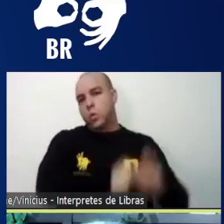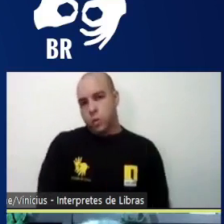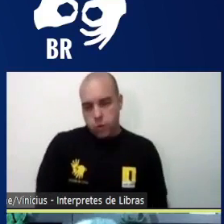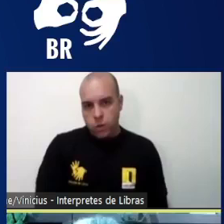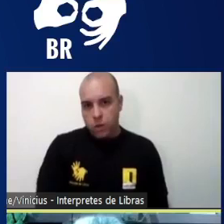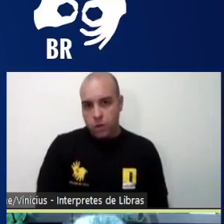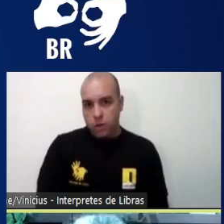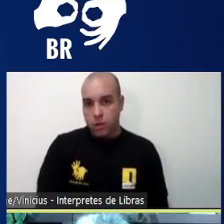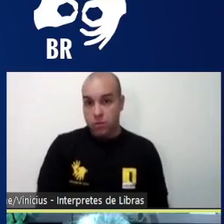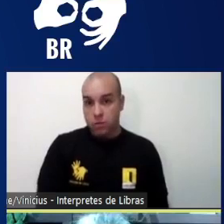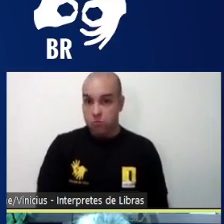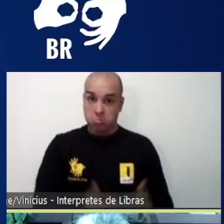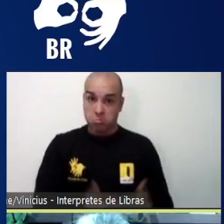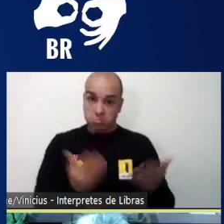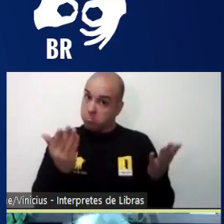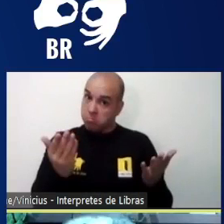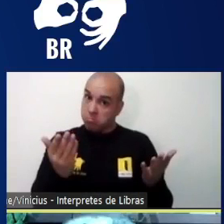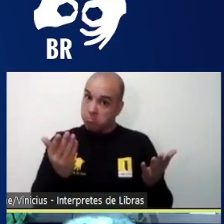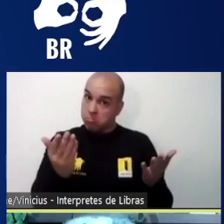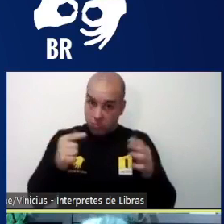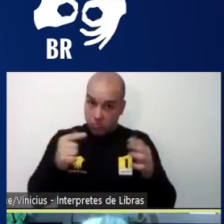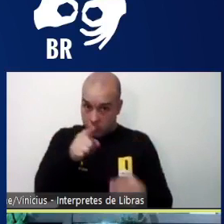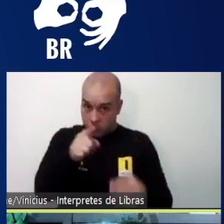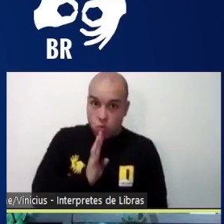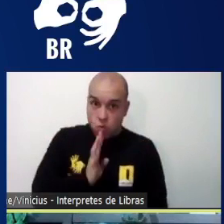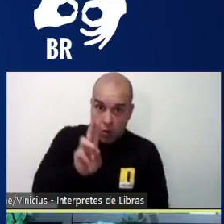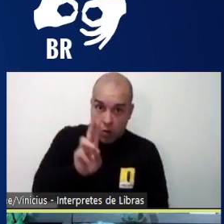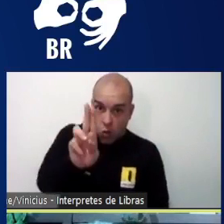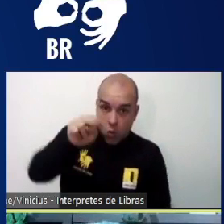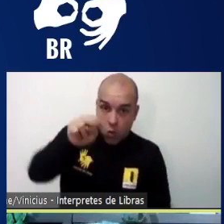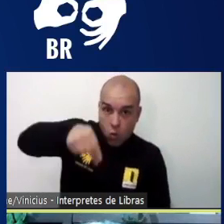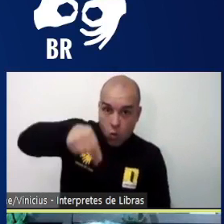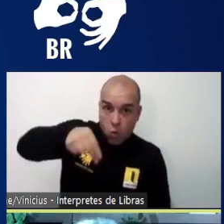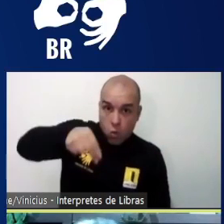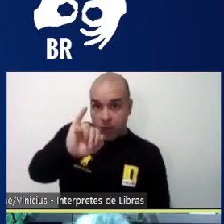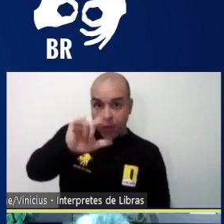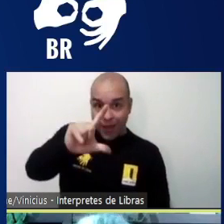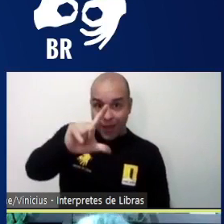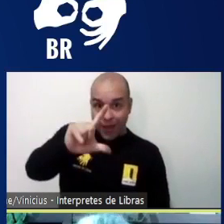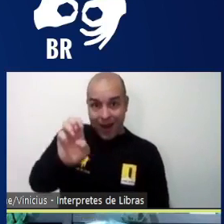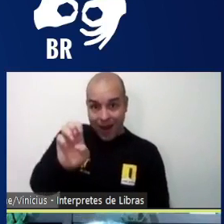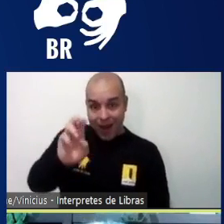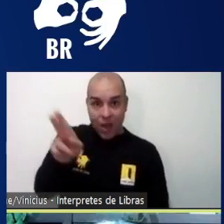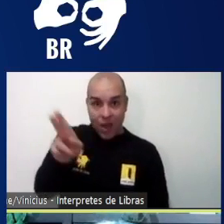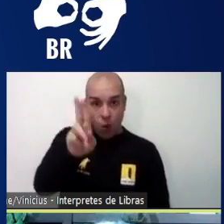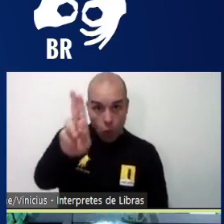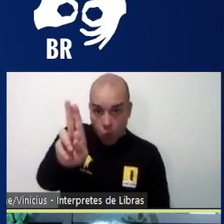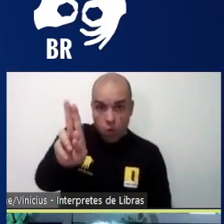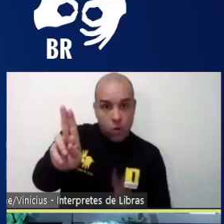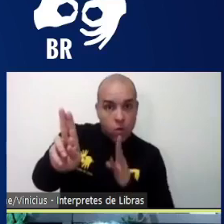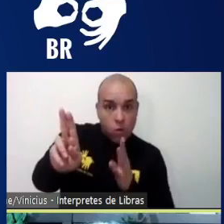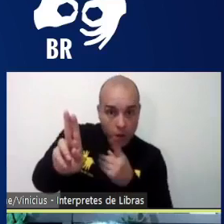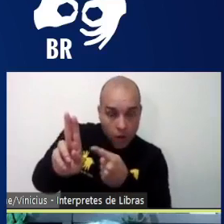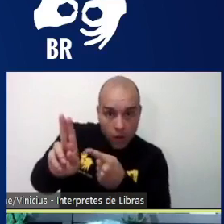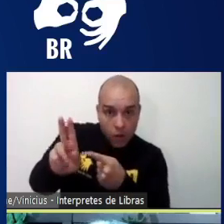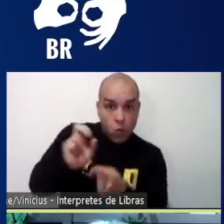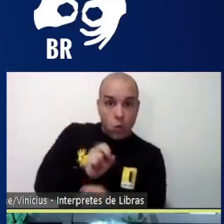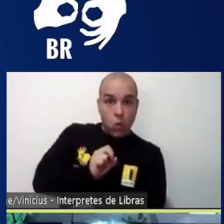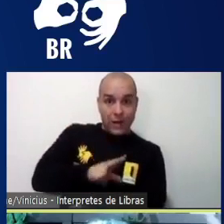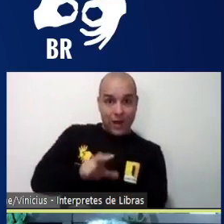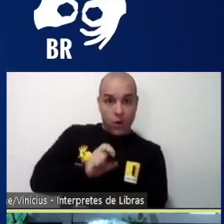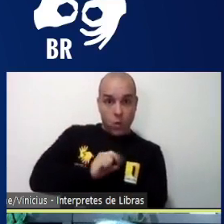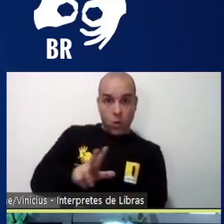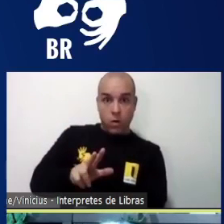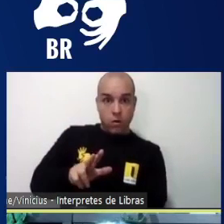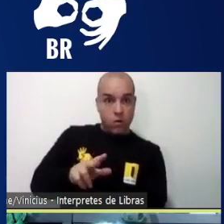Convido vocês a conhecer um pouco da Unileu. Quem sabe a gente possa contribuir de alguma forma. Mas temos